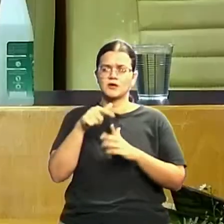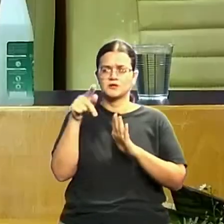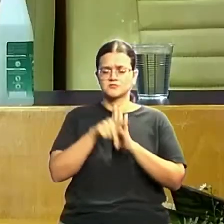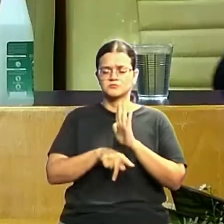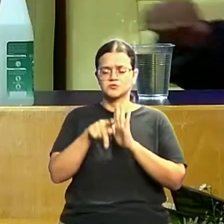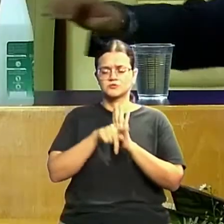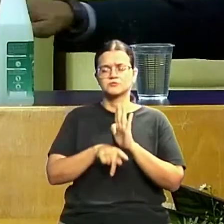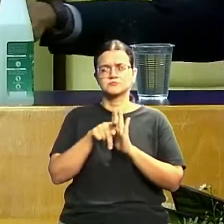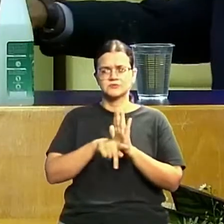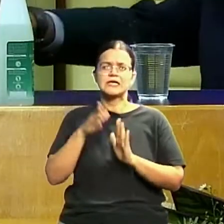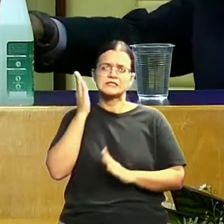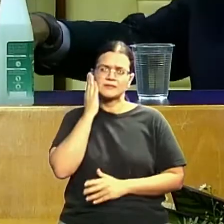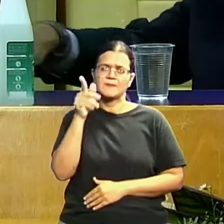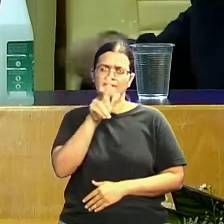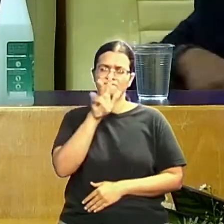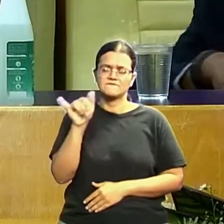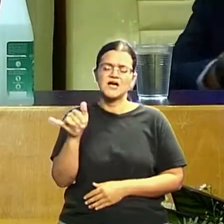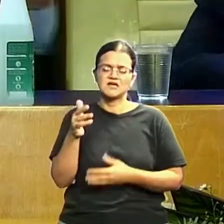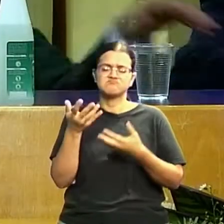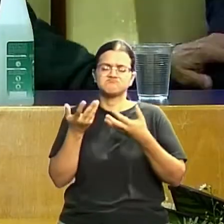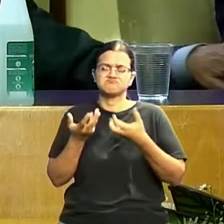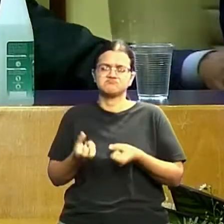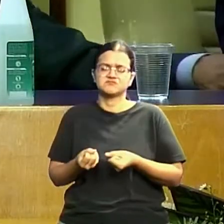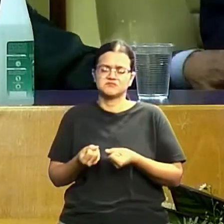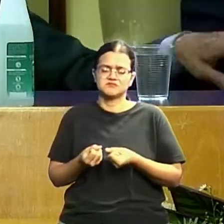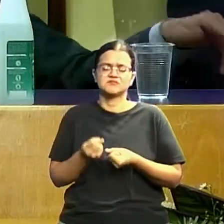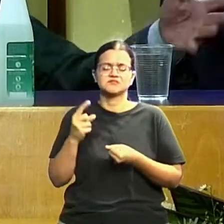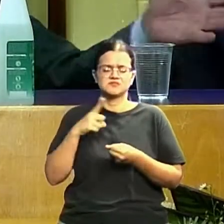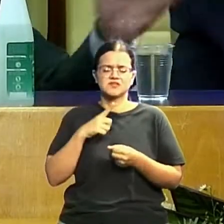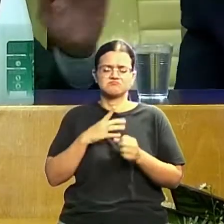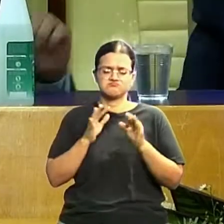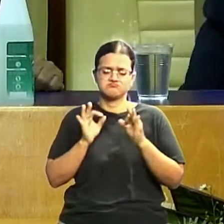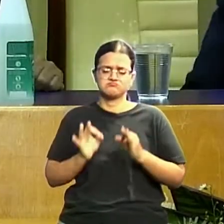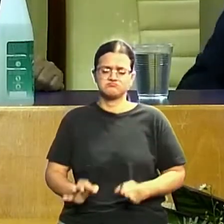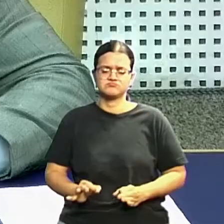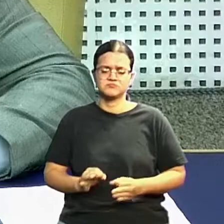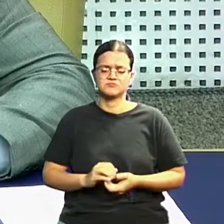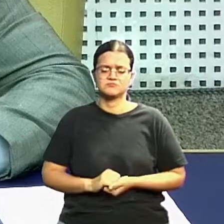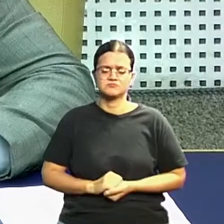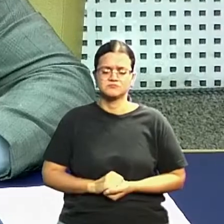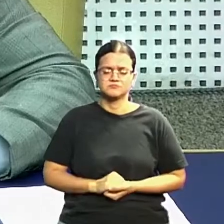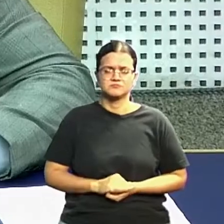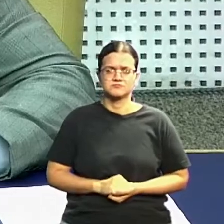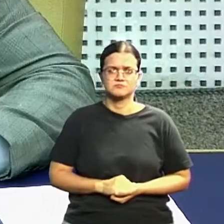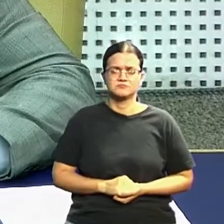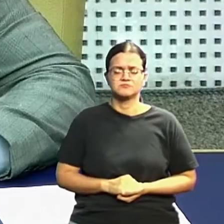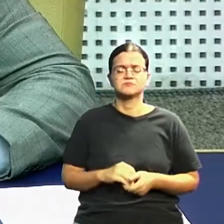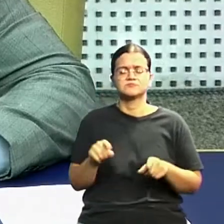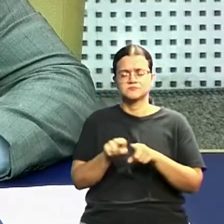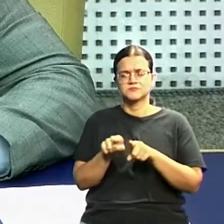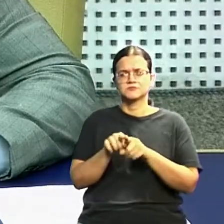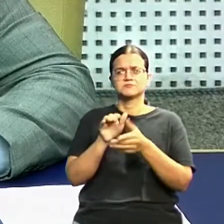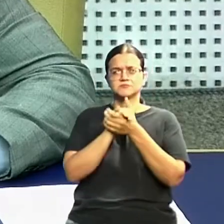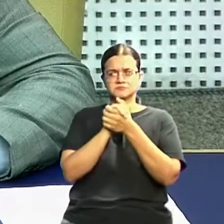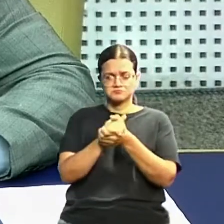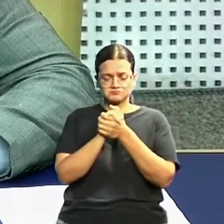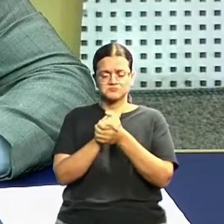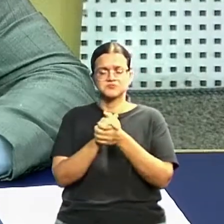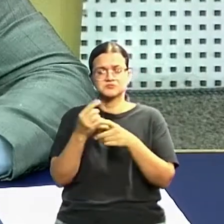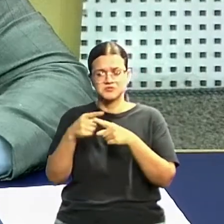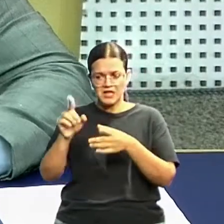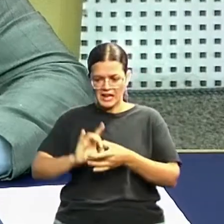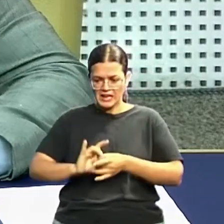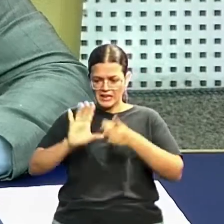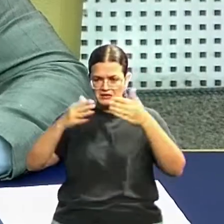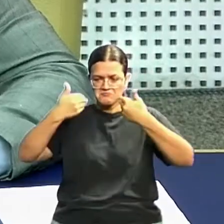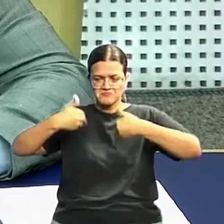projeto, sabia que você, ao assumir essa batente, você ia estar sendo justo. Fica aí que você não vota. Vereador Anselmo, e parabenizar, cara, porque você